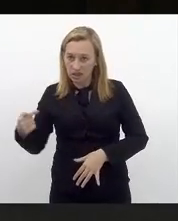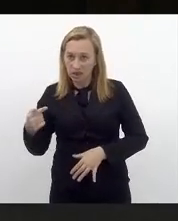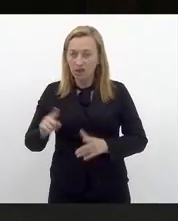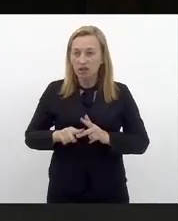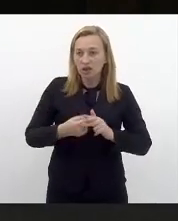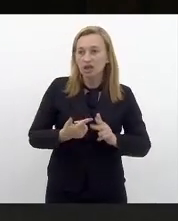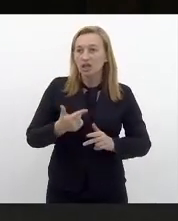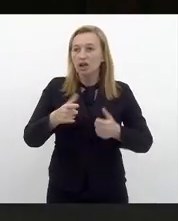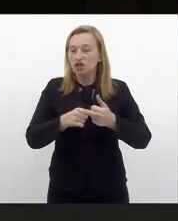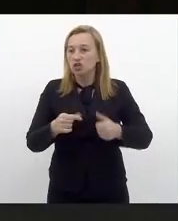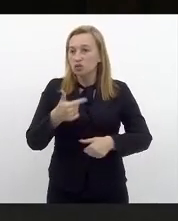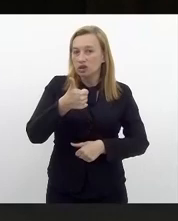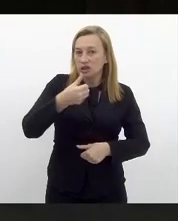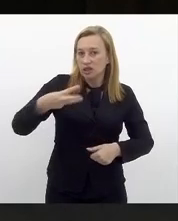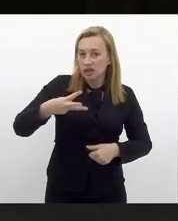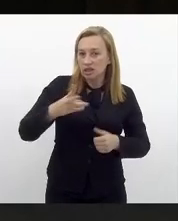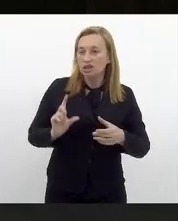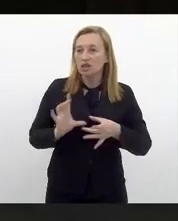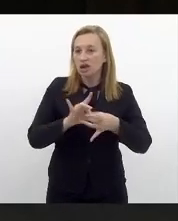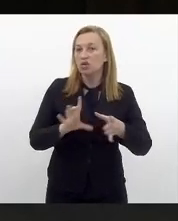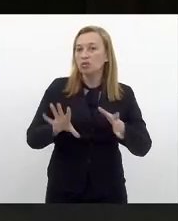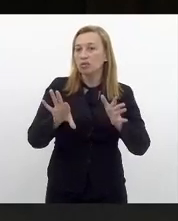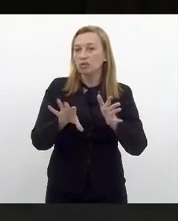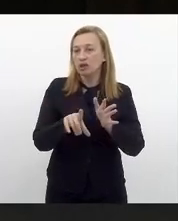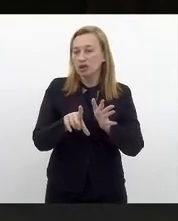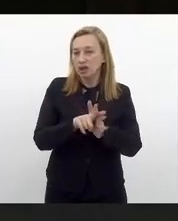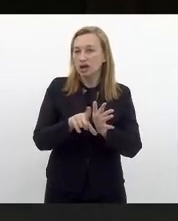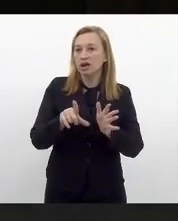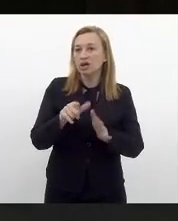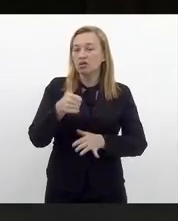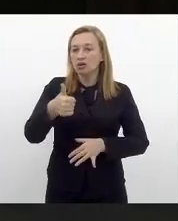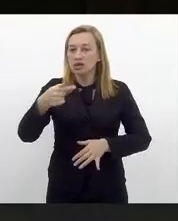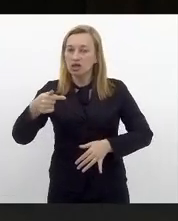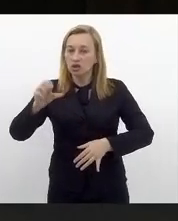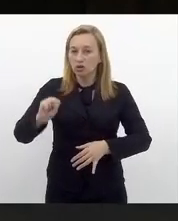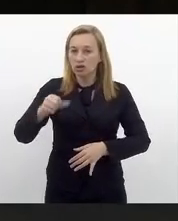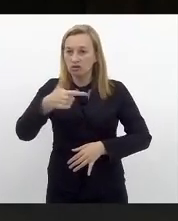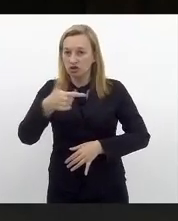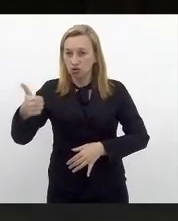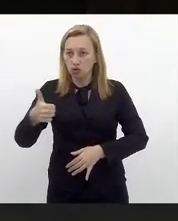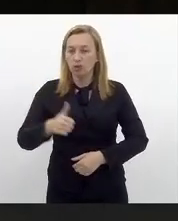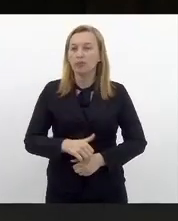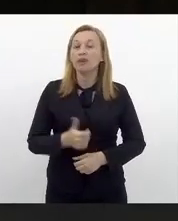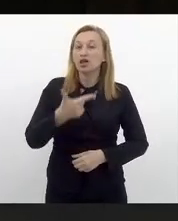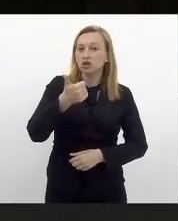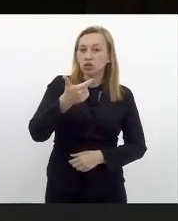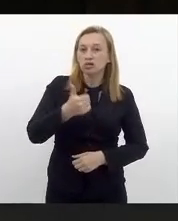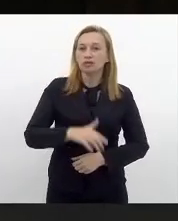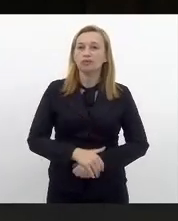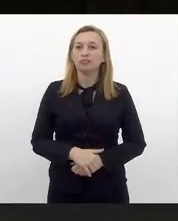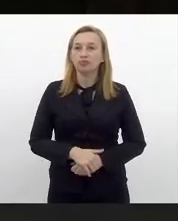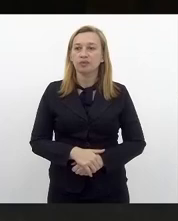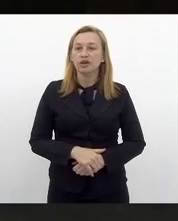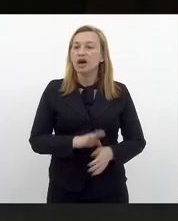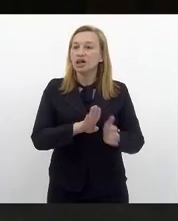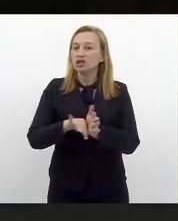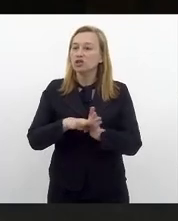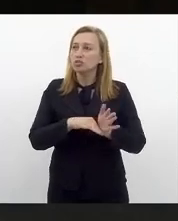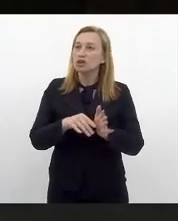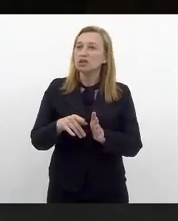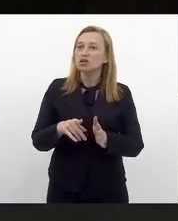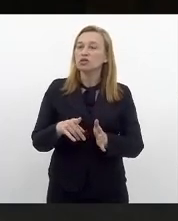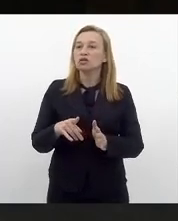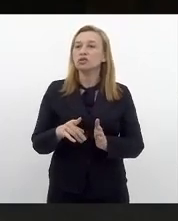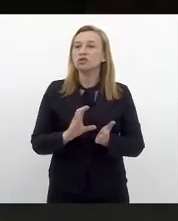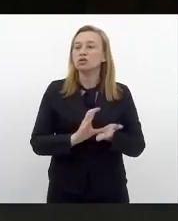alterada pelo Artigo 13 da Lei Complementar Federal 178 de 21 a 12 as despesas com